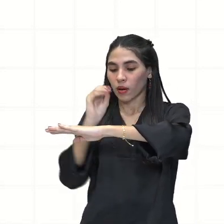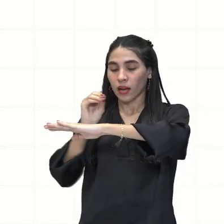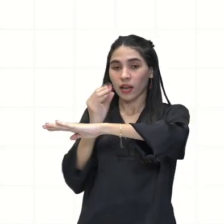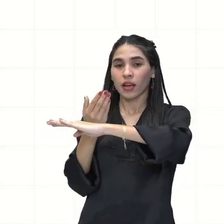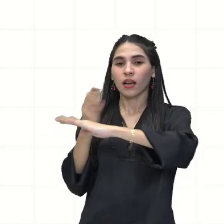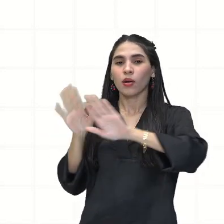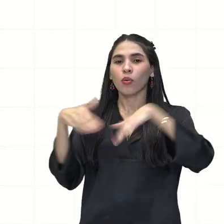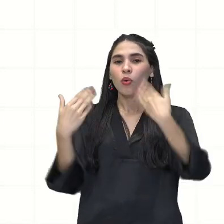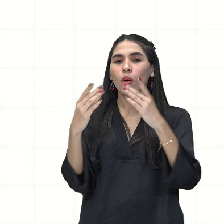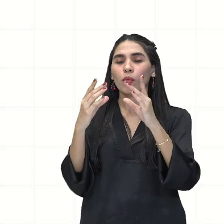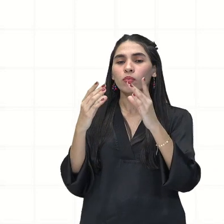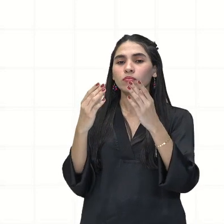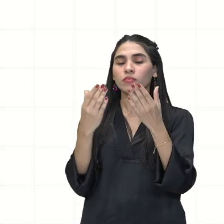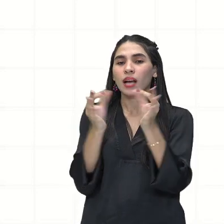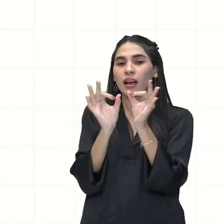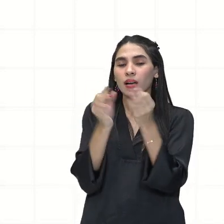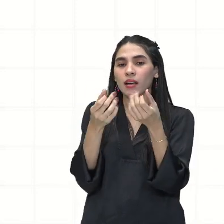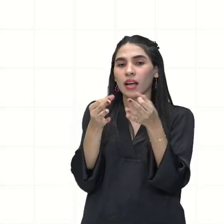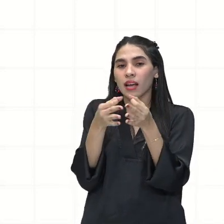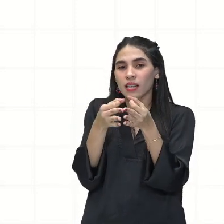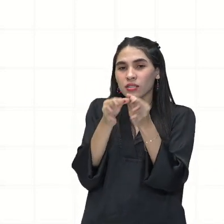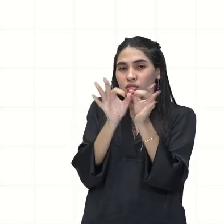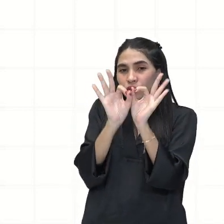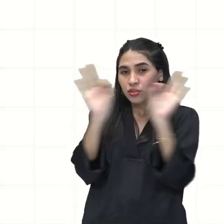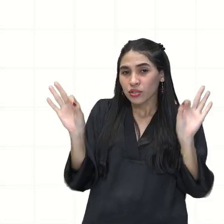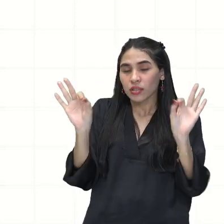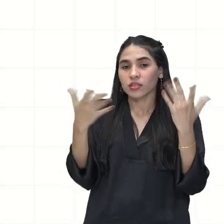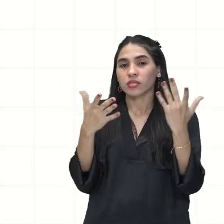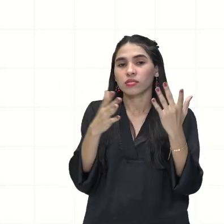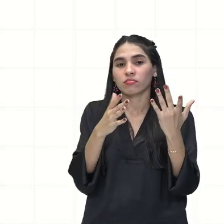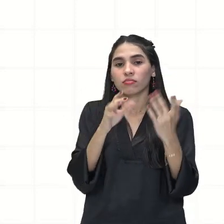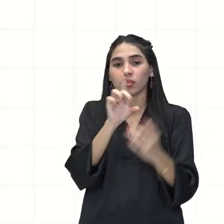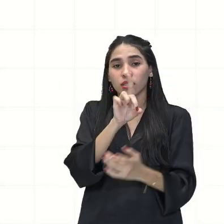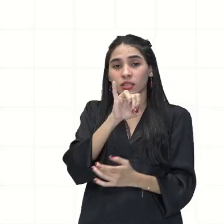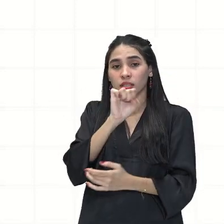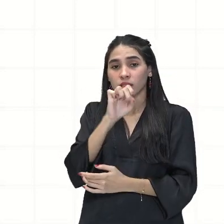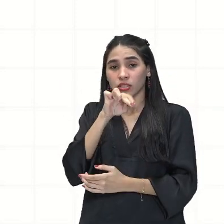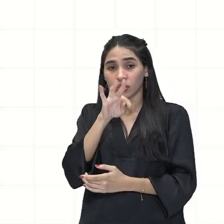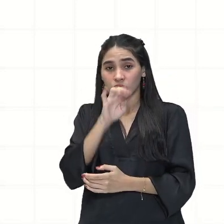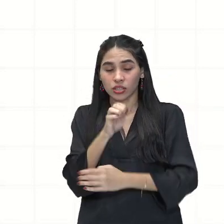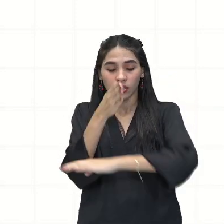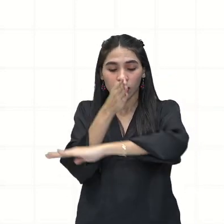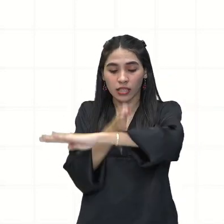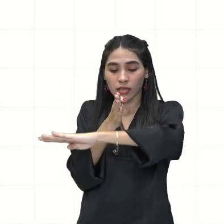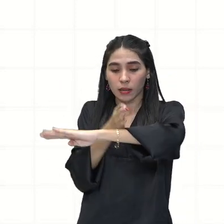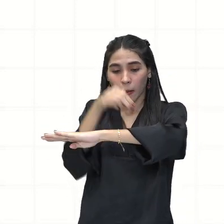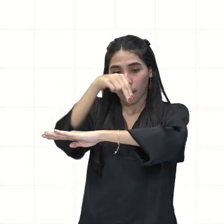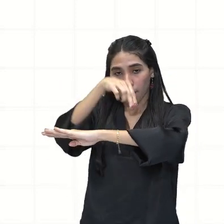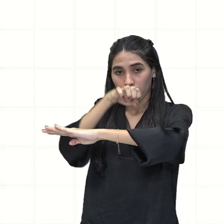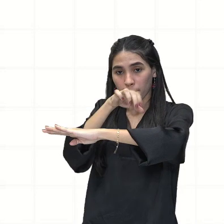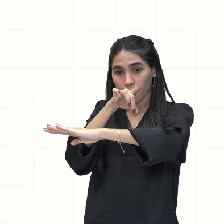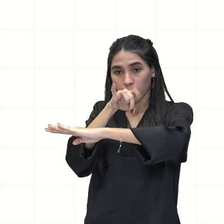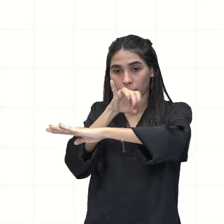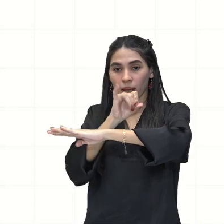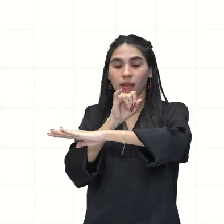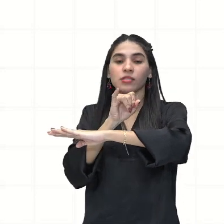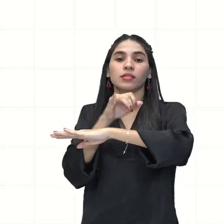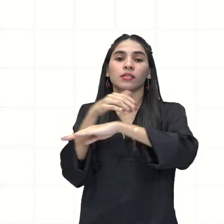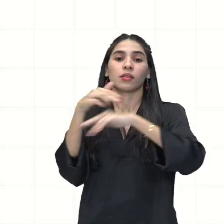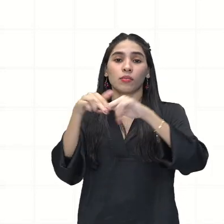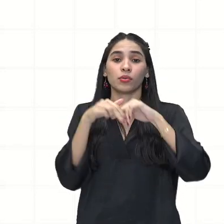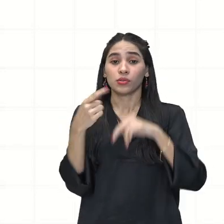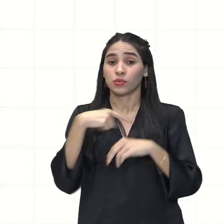valor central, ou do valor médio, ou, em outras palavras, da média. Portanto, nós vamos aprender